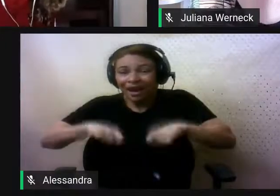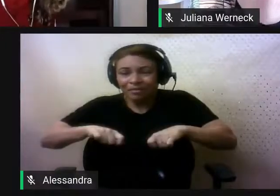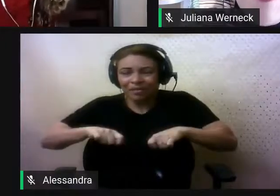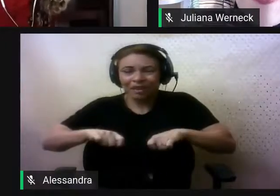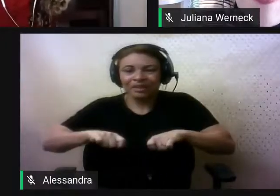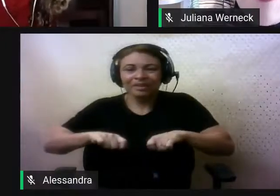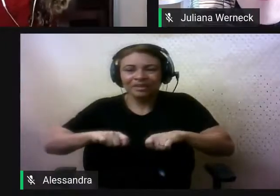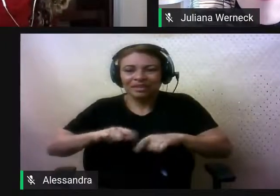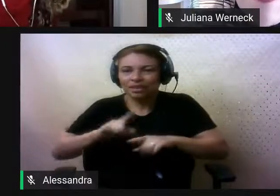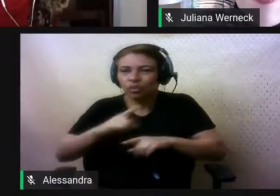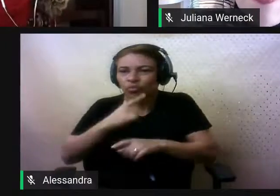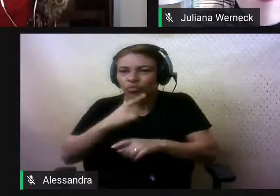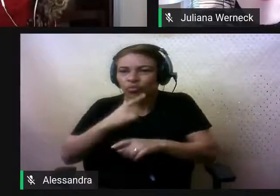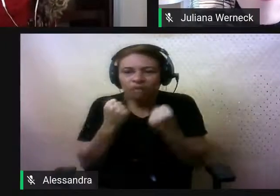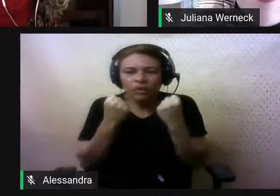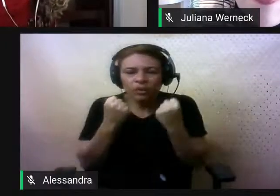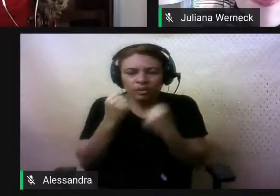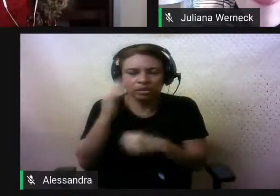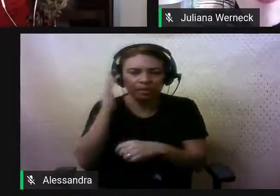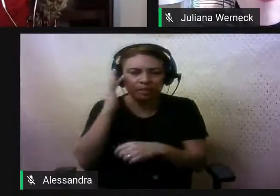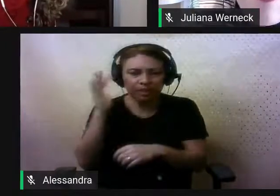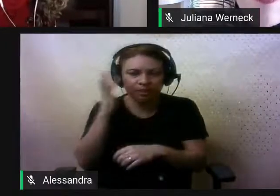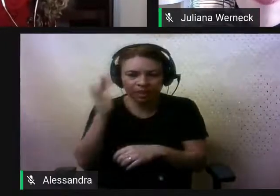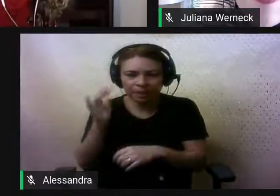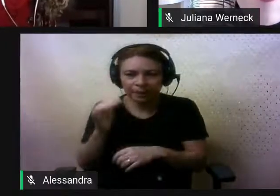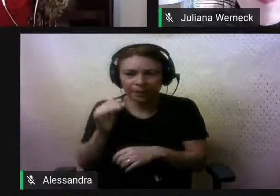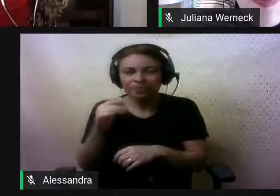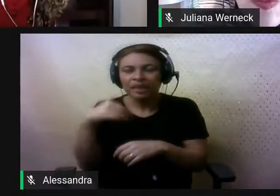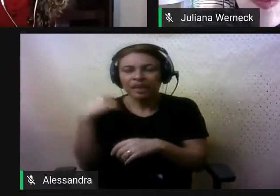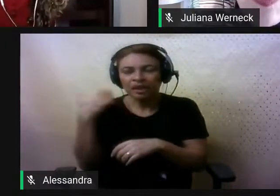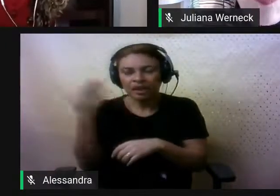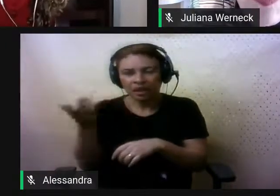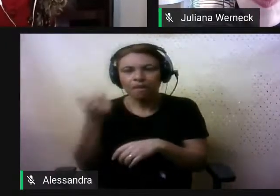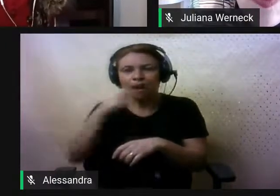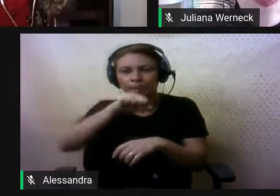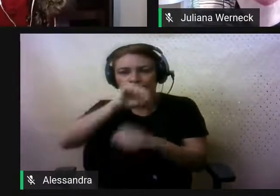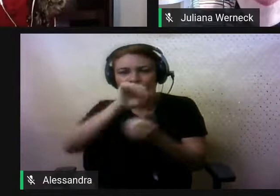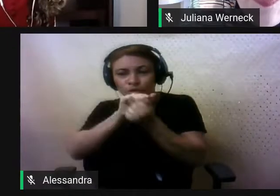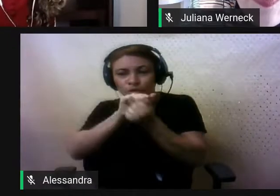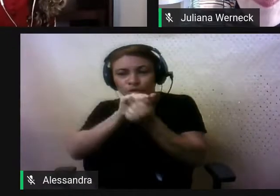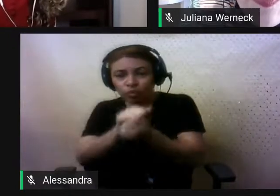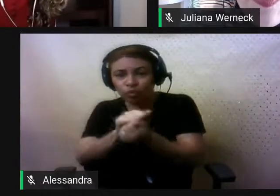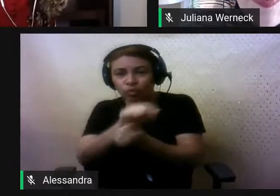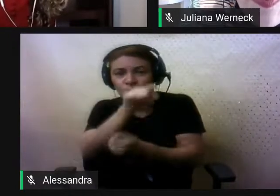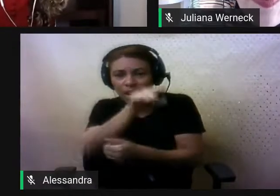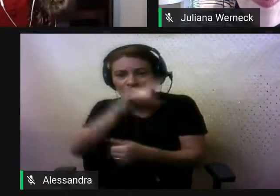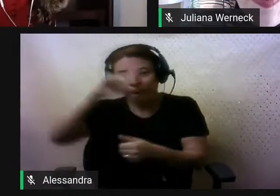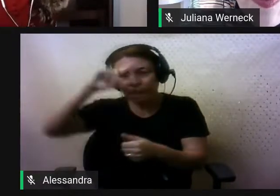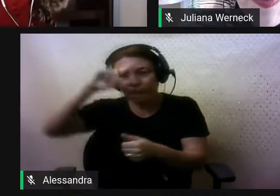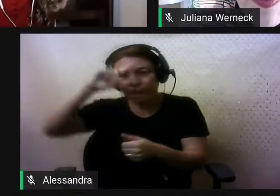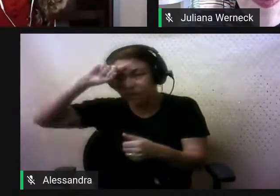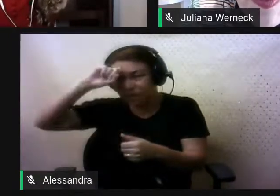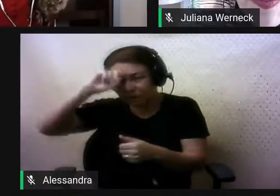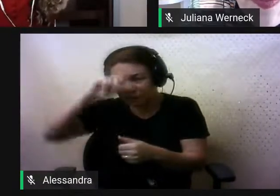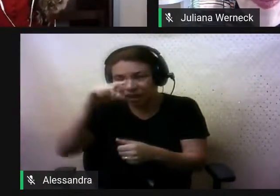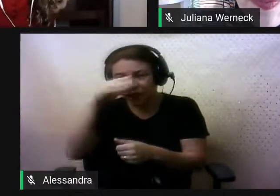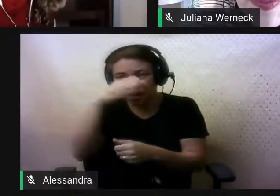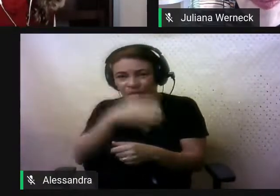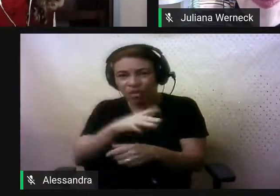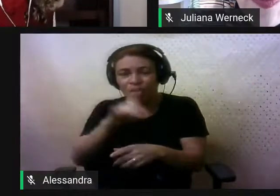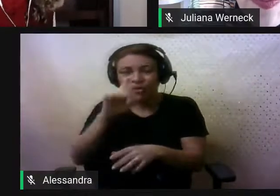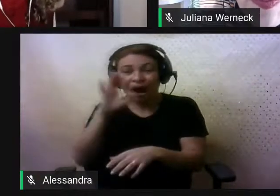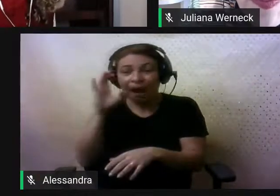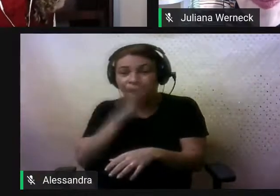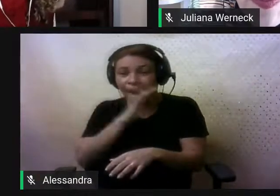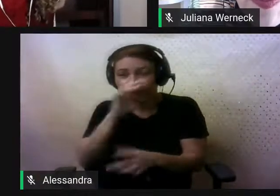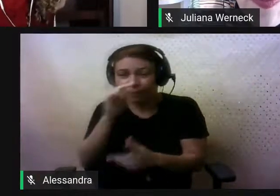inimaginável. E ela foi comigo, foi então depois para o hospital. Quando eu cheguei no hospital em Londrina, fui direto para a sala de cirurgia.